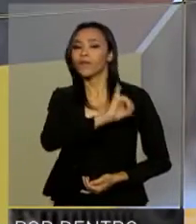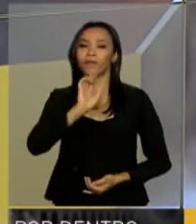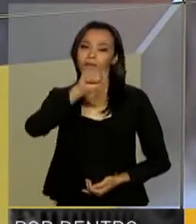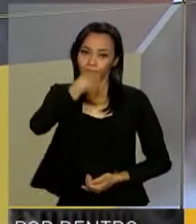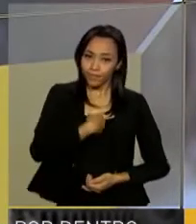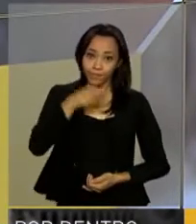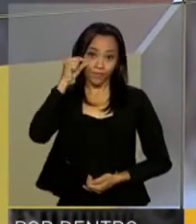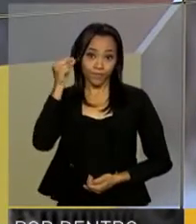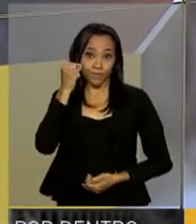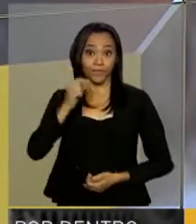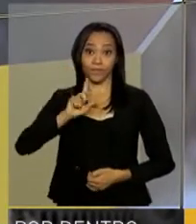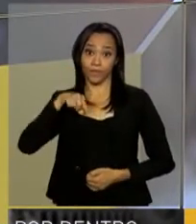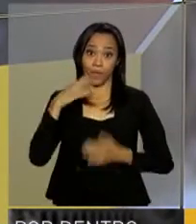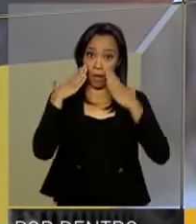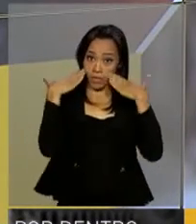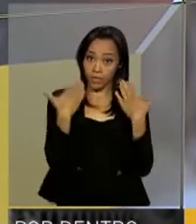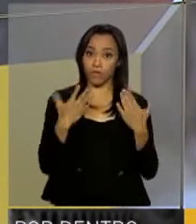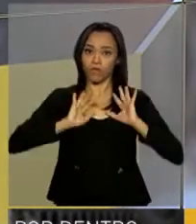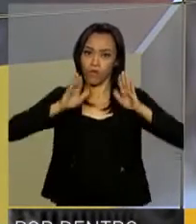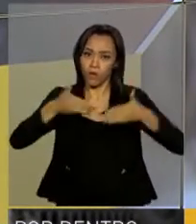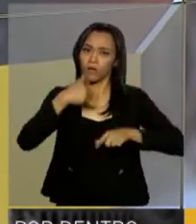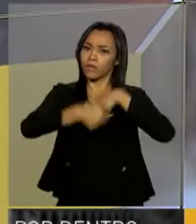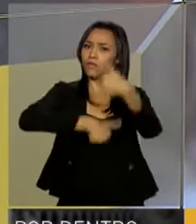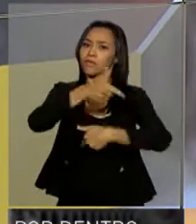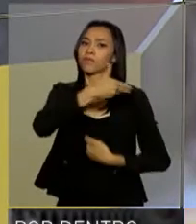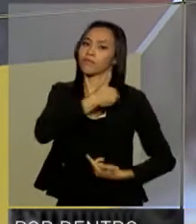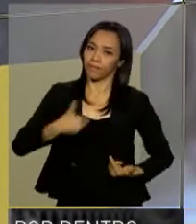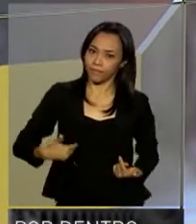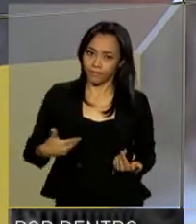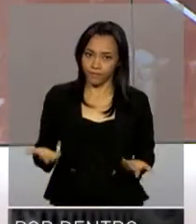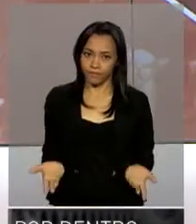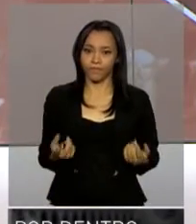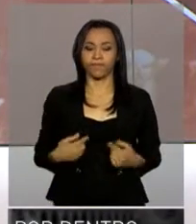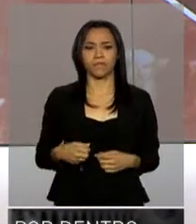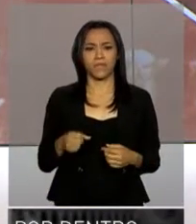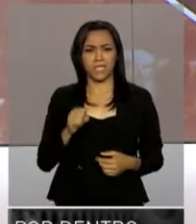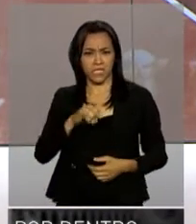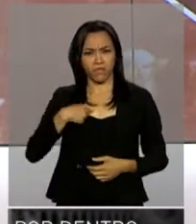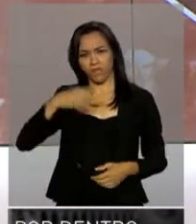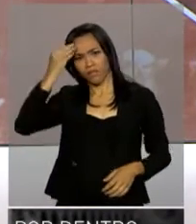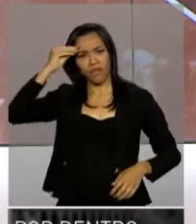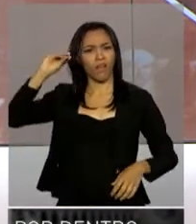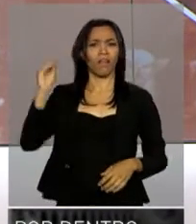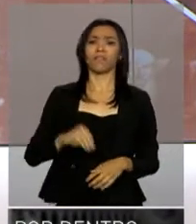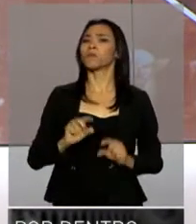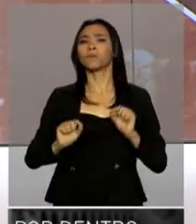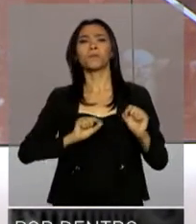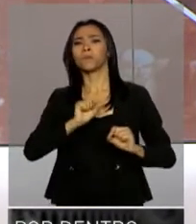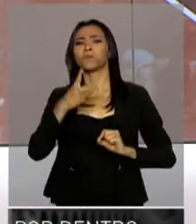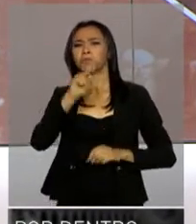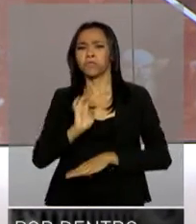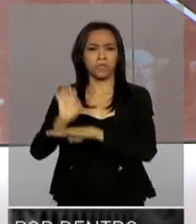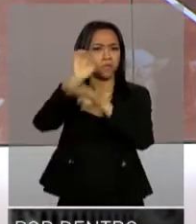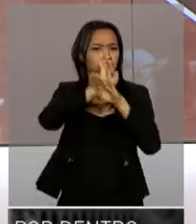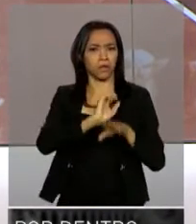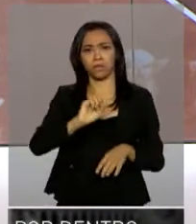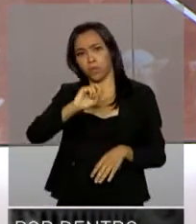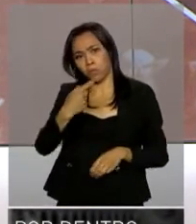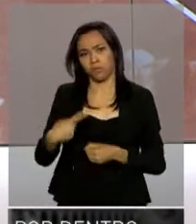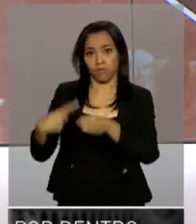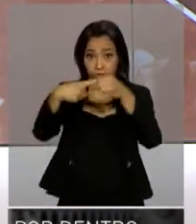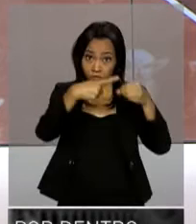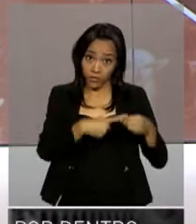Olá, eu sou Renata Corsini e este é o programa Por Dentro do Governo. Se você está insatisfeito como o seu estado